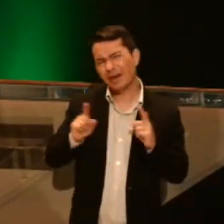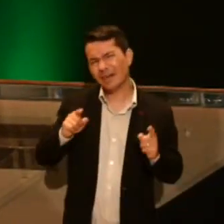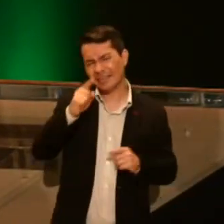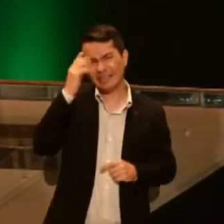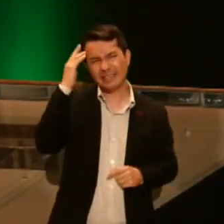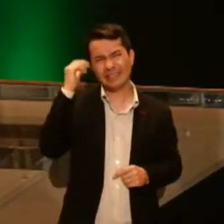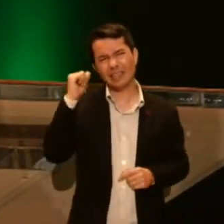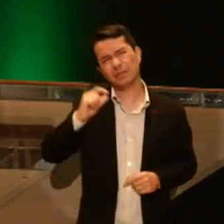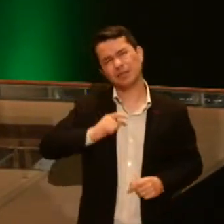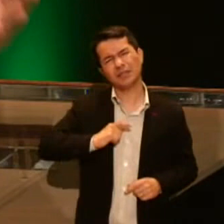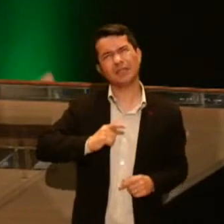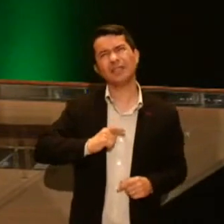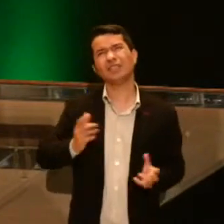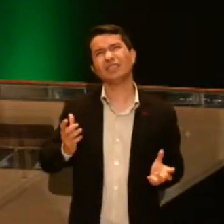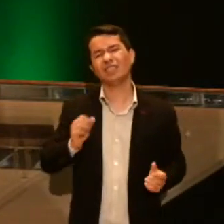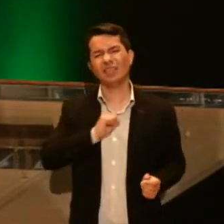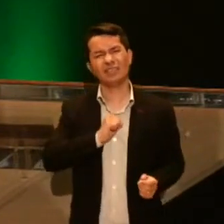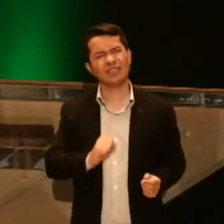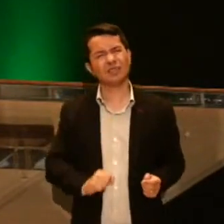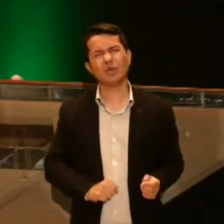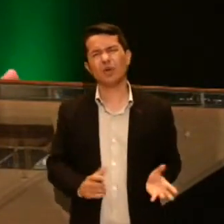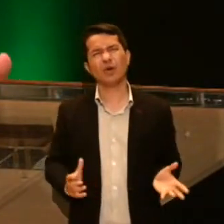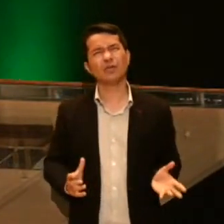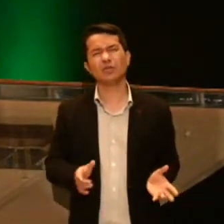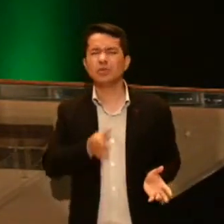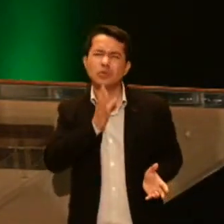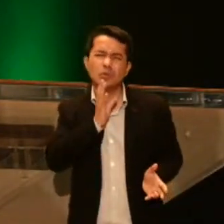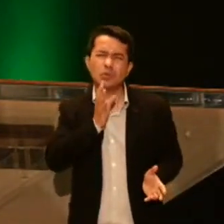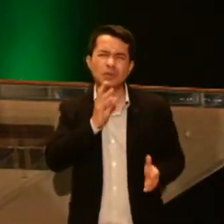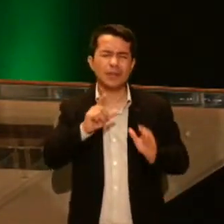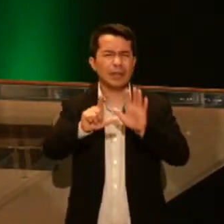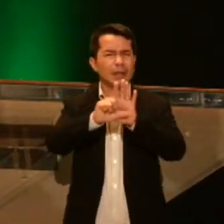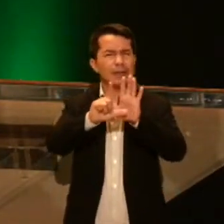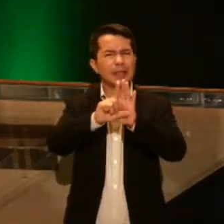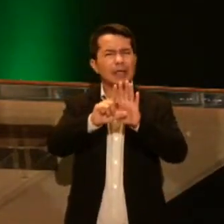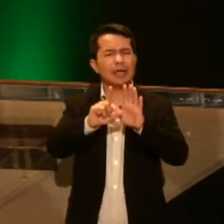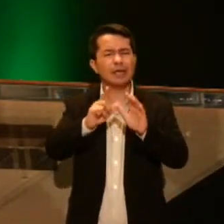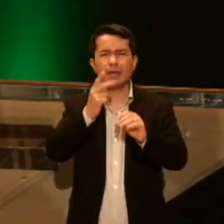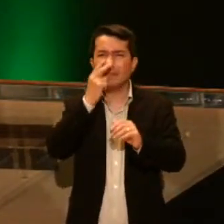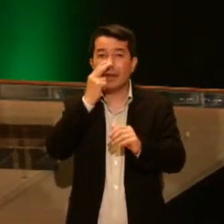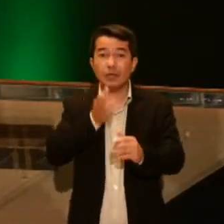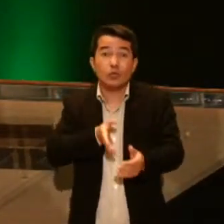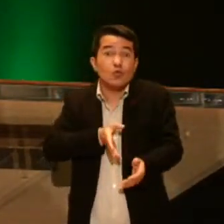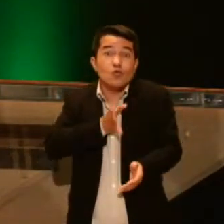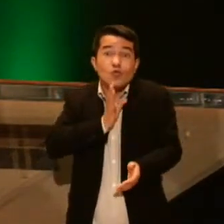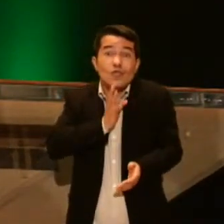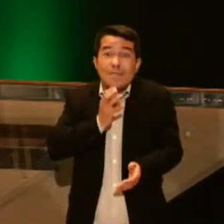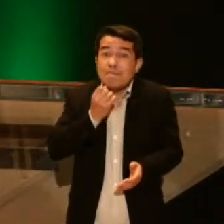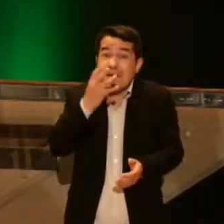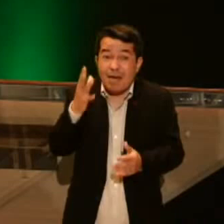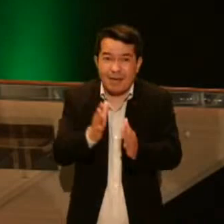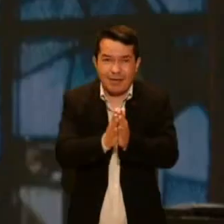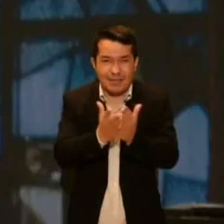eles estavam tão perto, mas ao mesmo tempo estavam tão longe do Salvador.